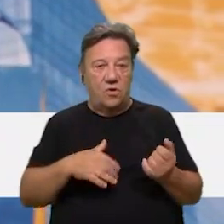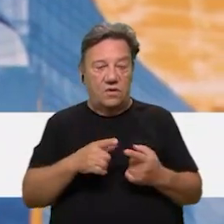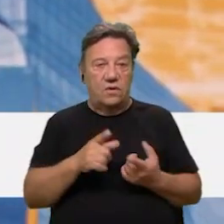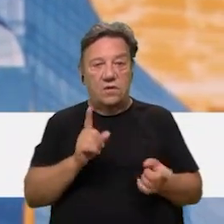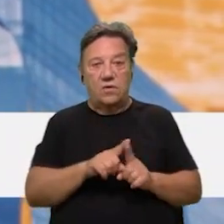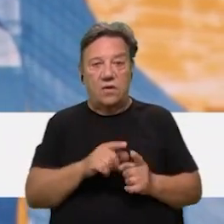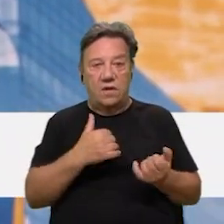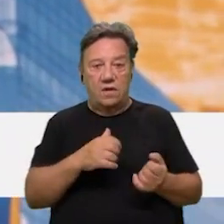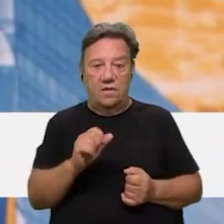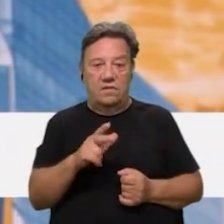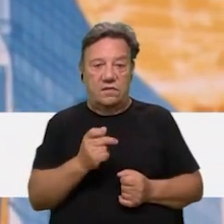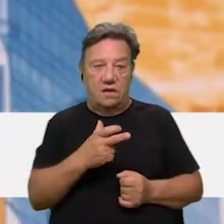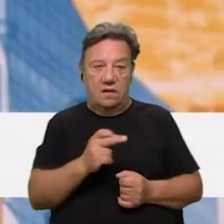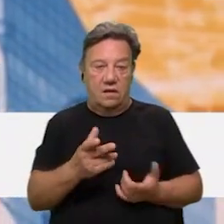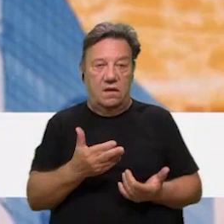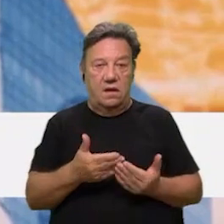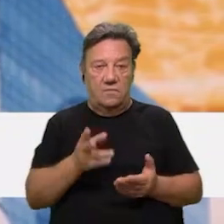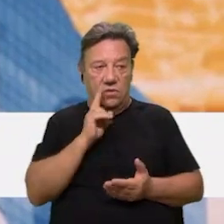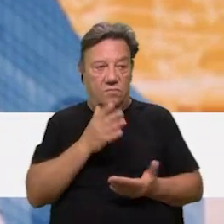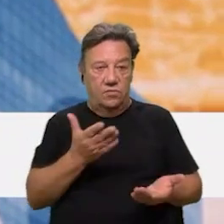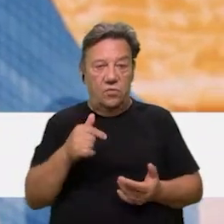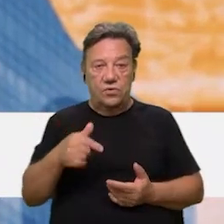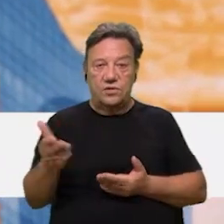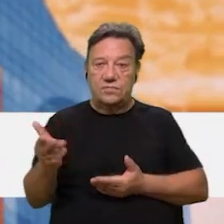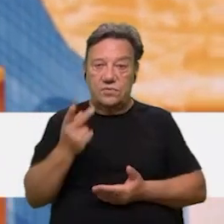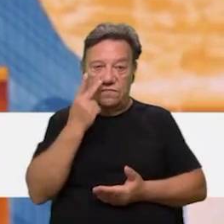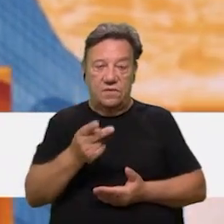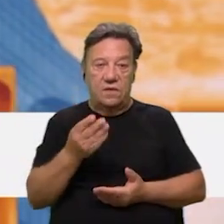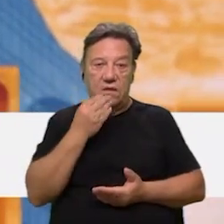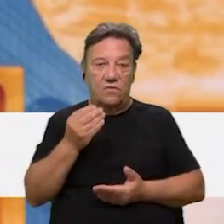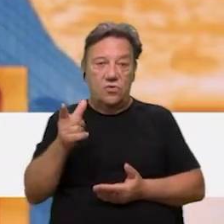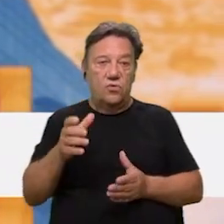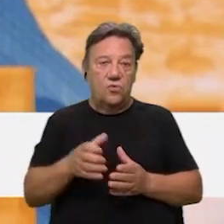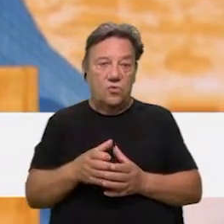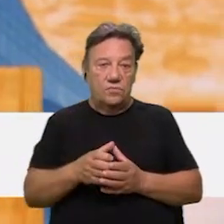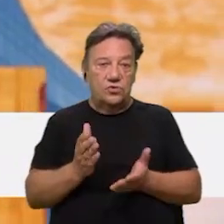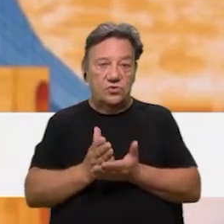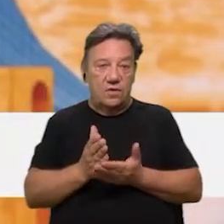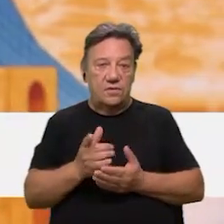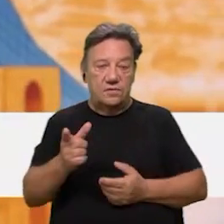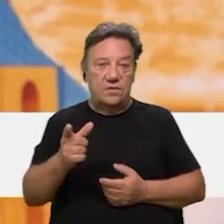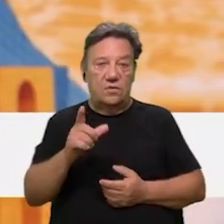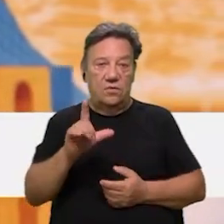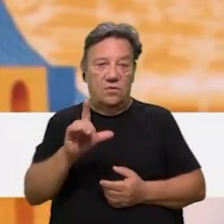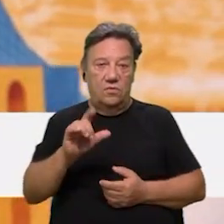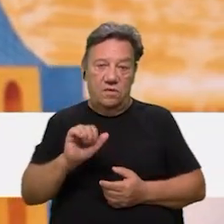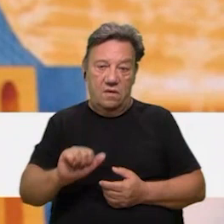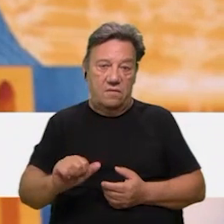como guitarras. É aberto ao público e hoje recebeu a visita de alunos do agrupamento de escolas local.